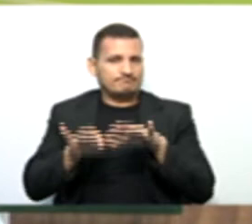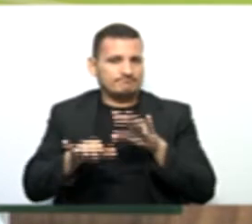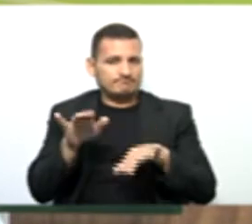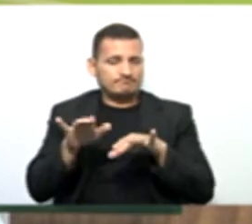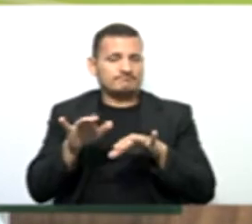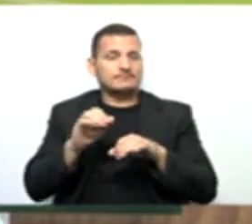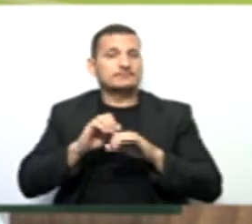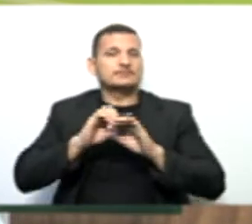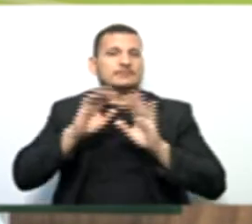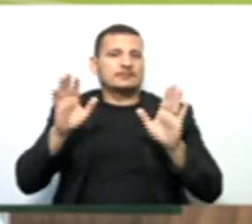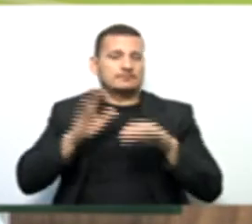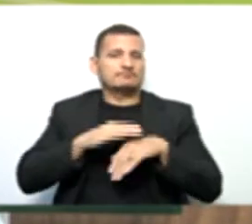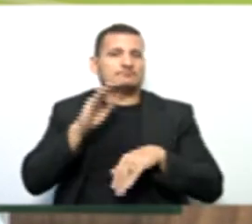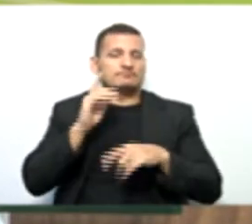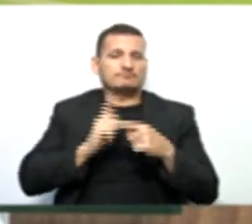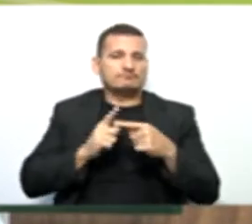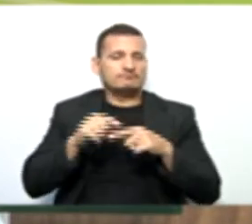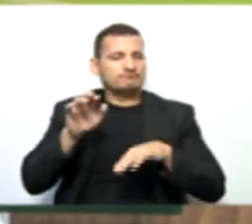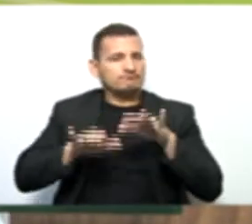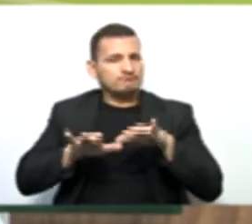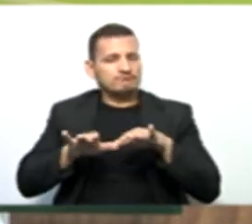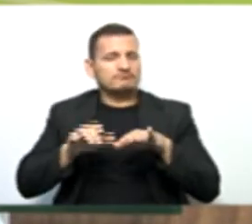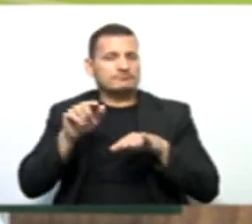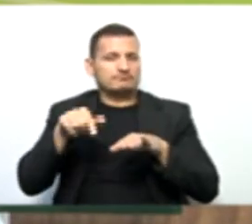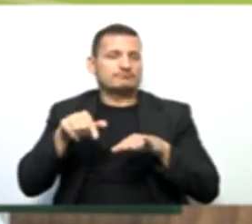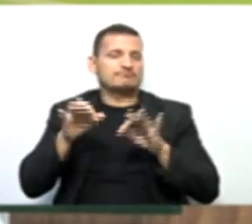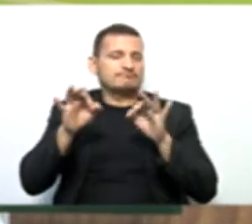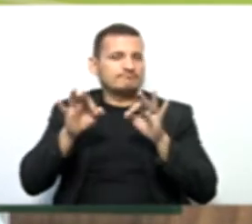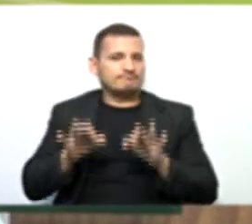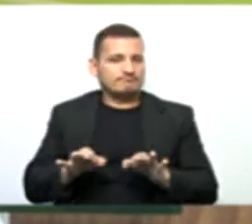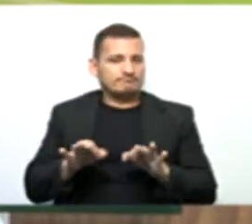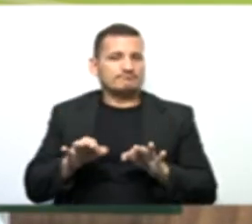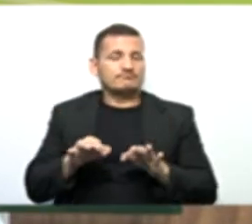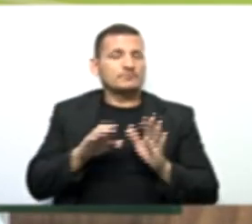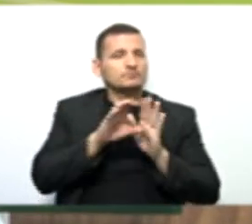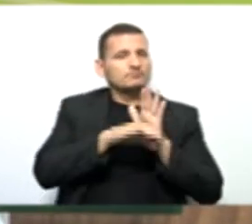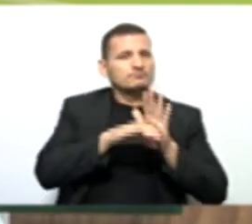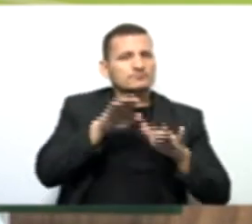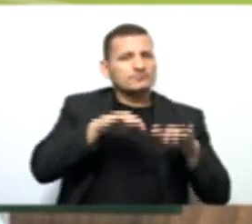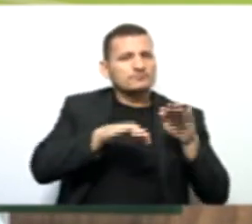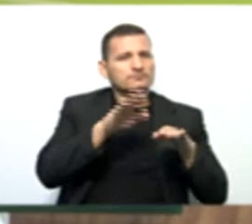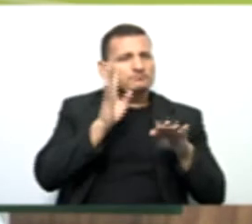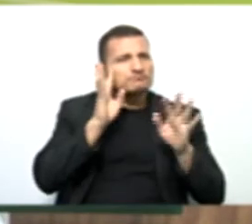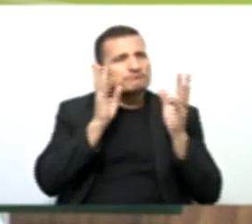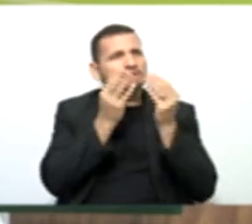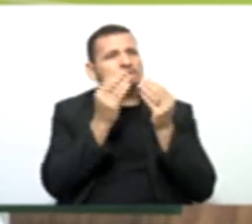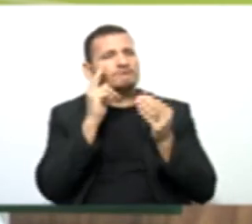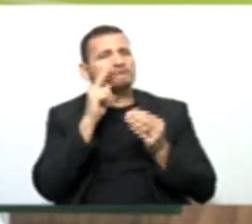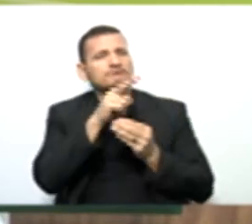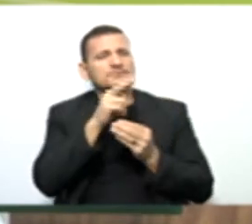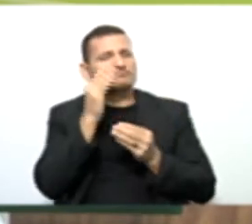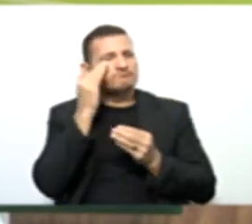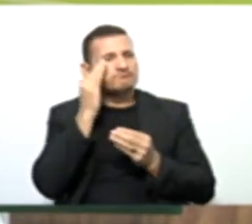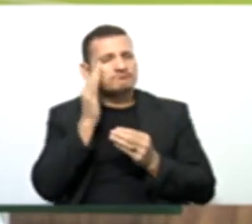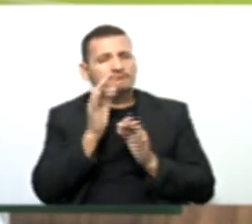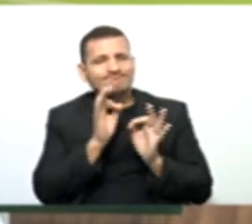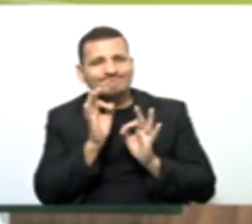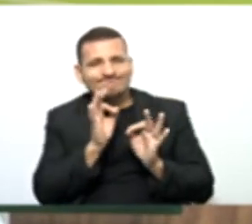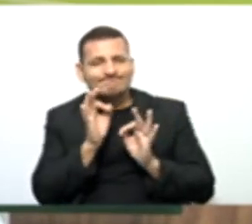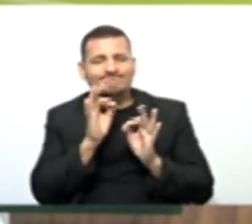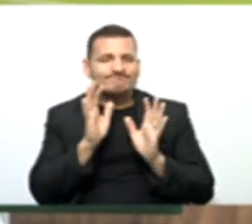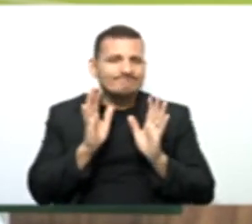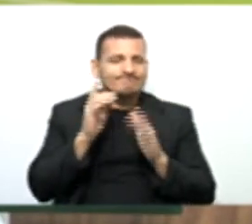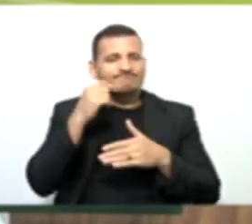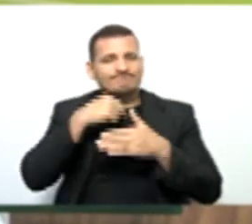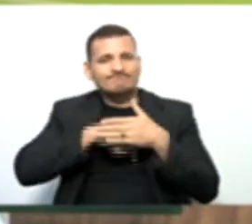se esclarecer, porque o código ele é exato, né? O conceito pode parecer um pouco abstrato, um pouco